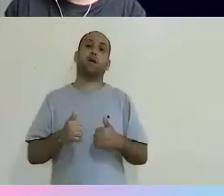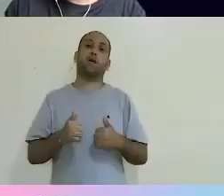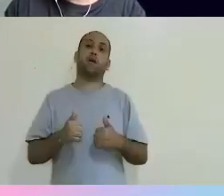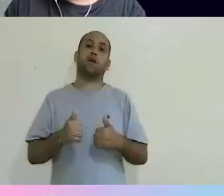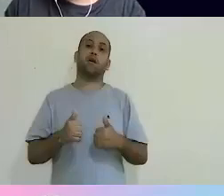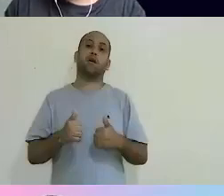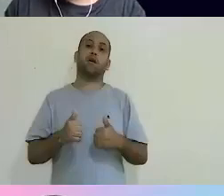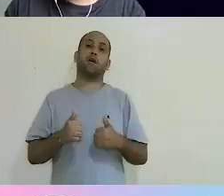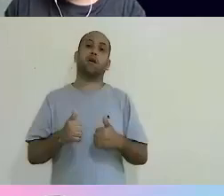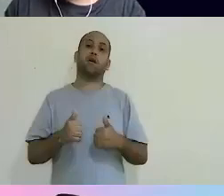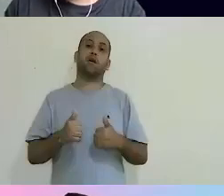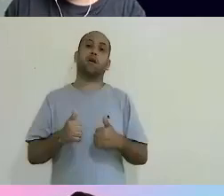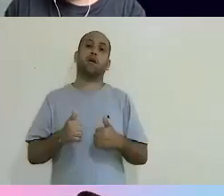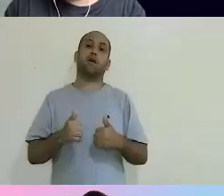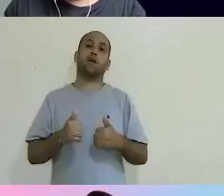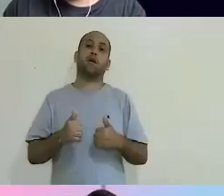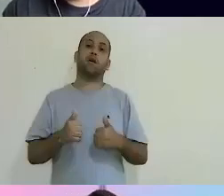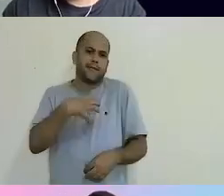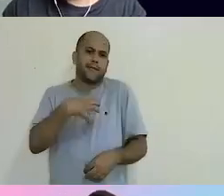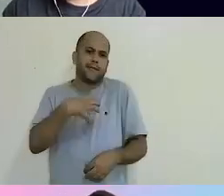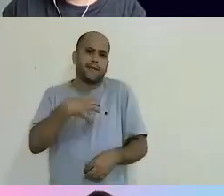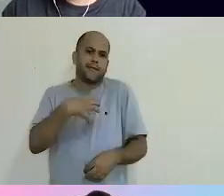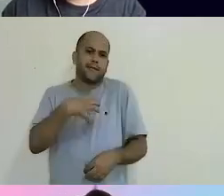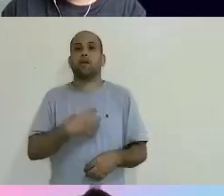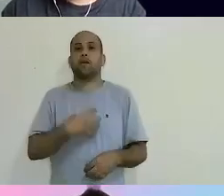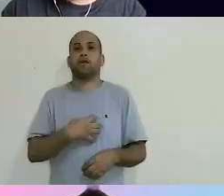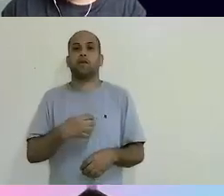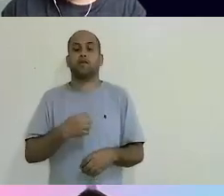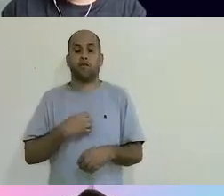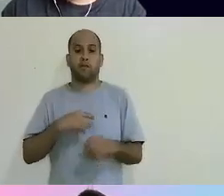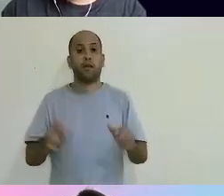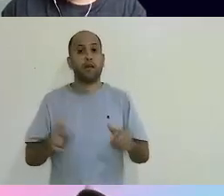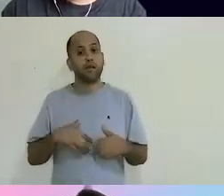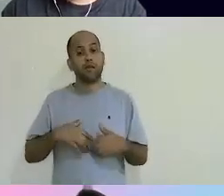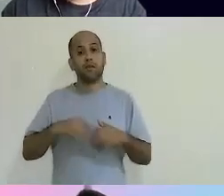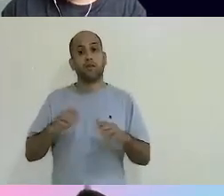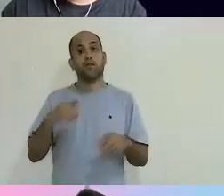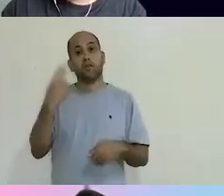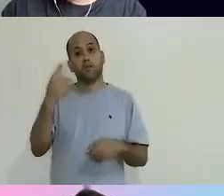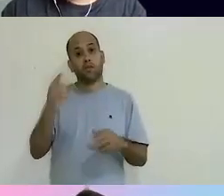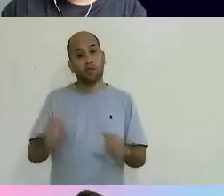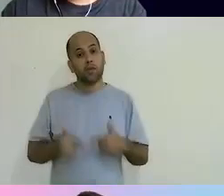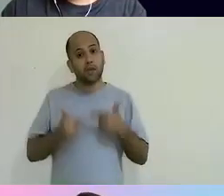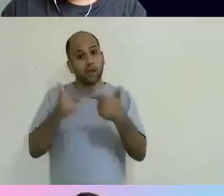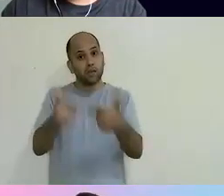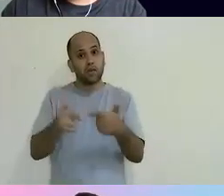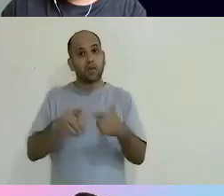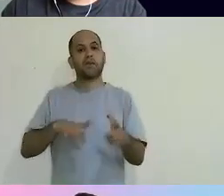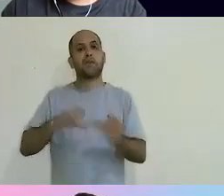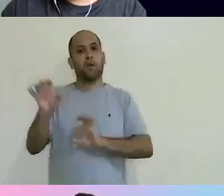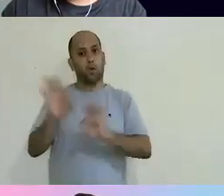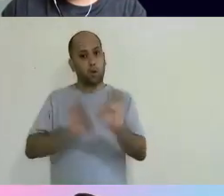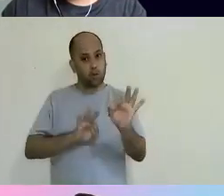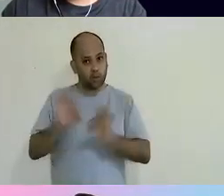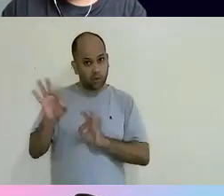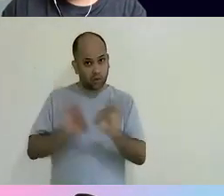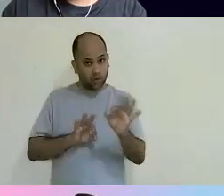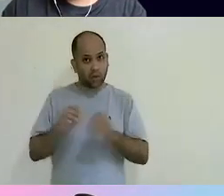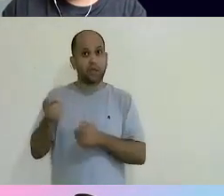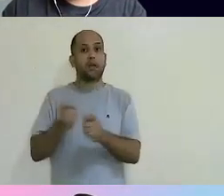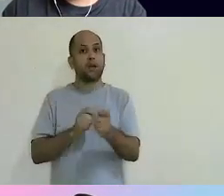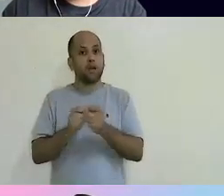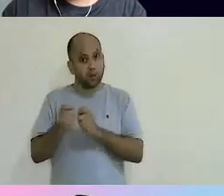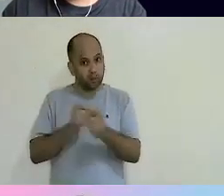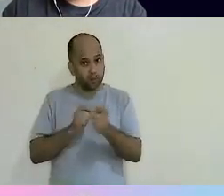dos seus sentimentos, das suas reações, você realmente conseguir controlá-las,